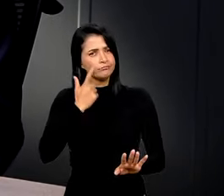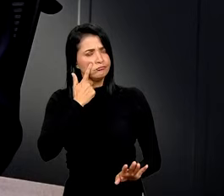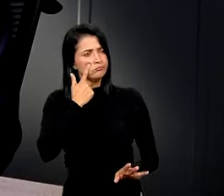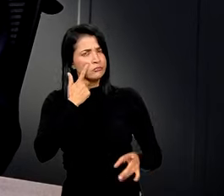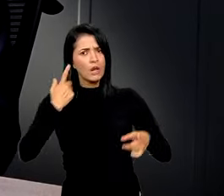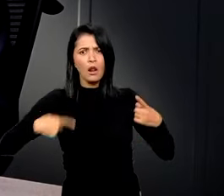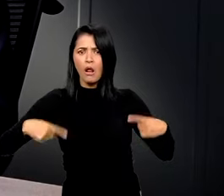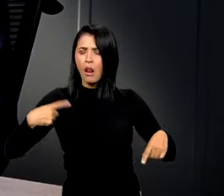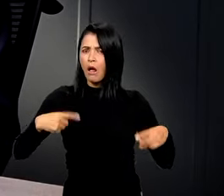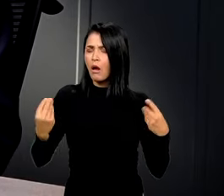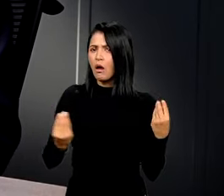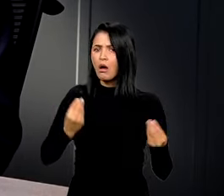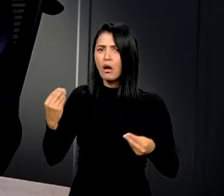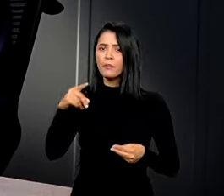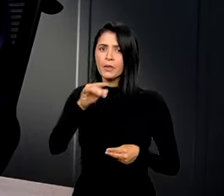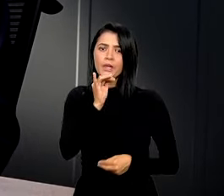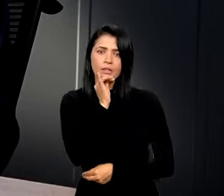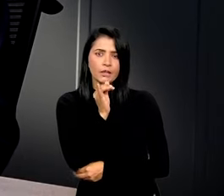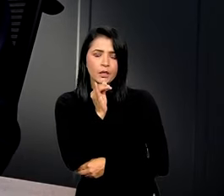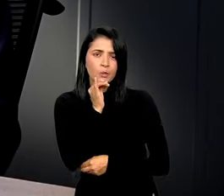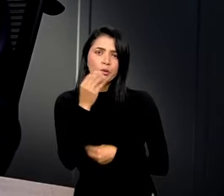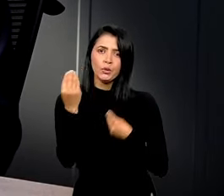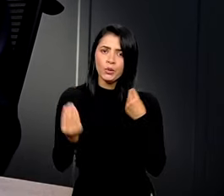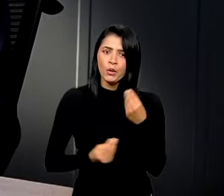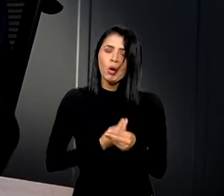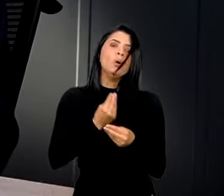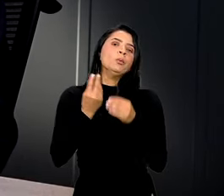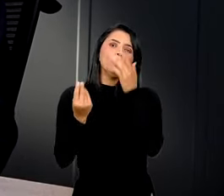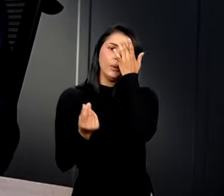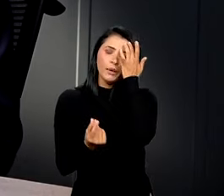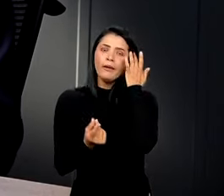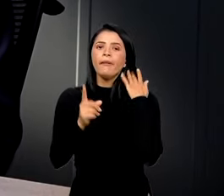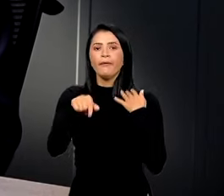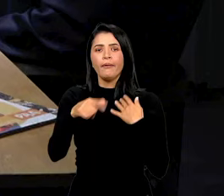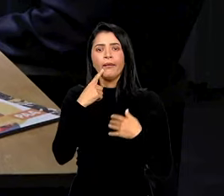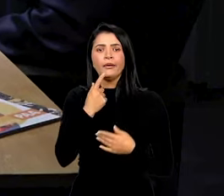repercussão no sentido de uma rotatividade de recursos